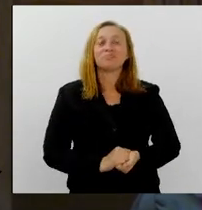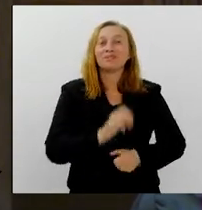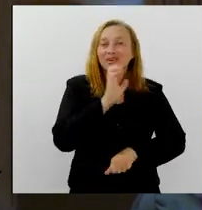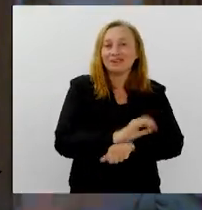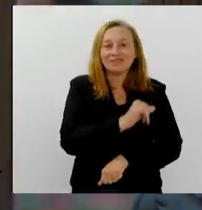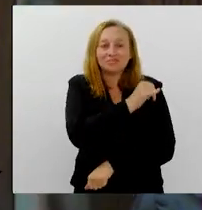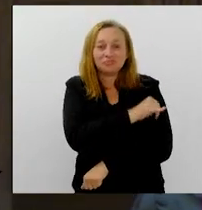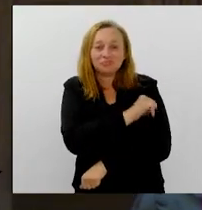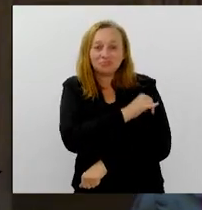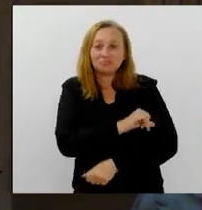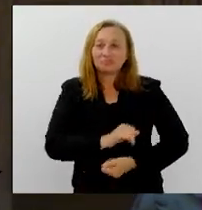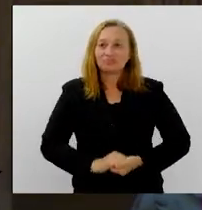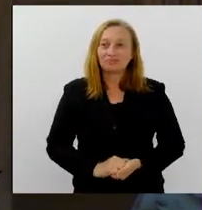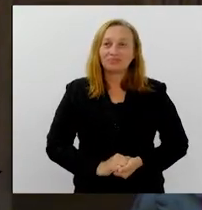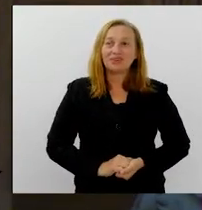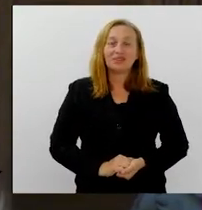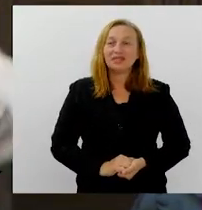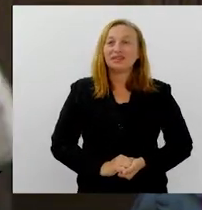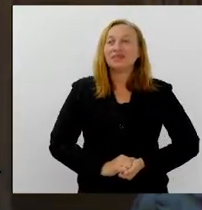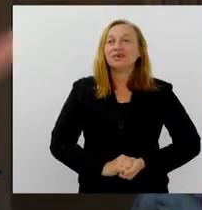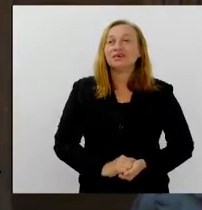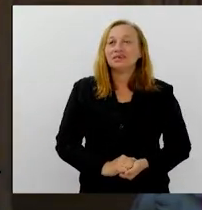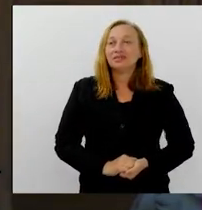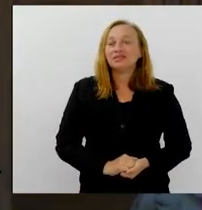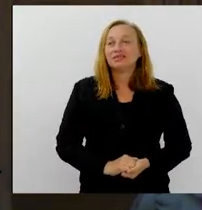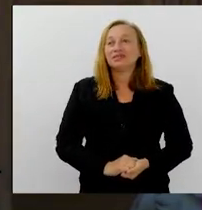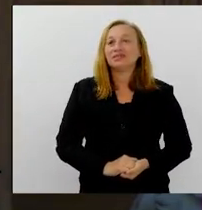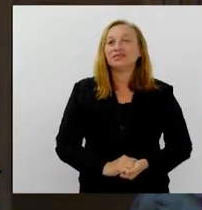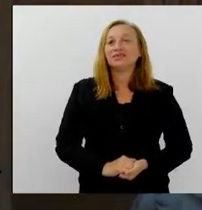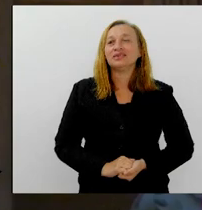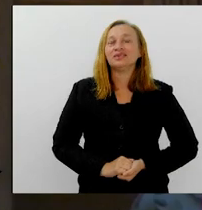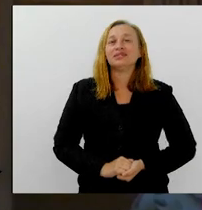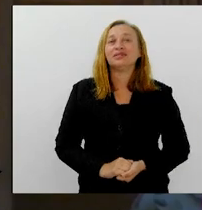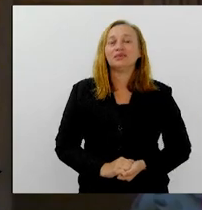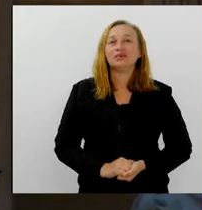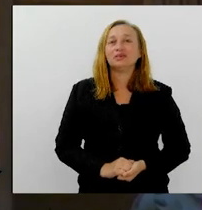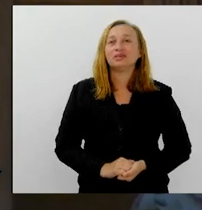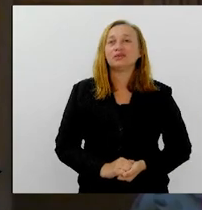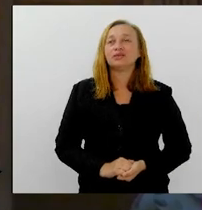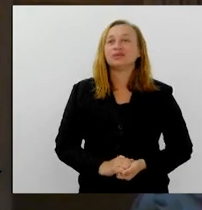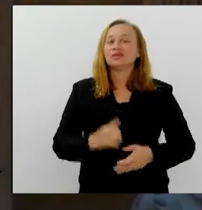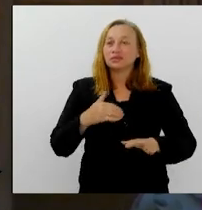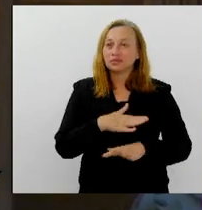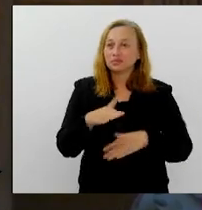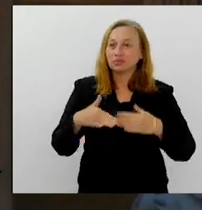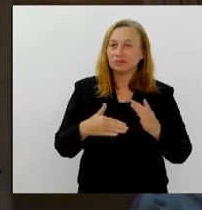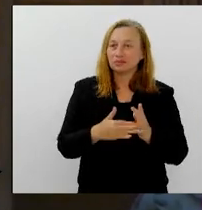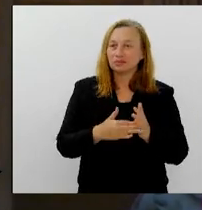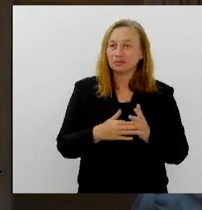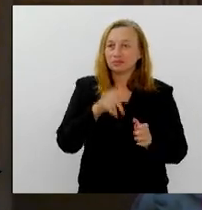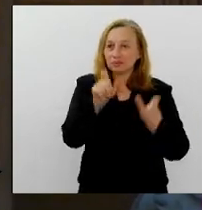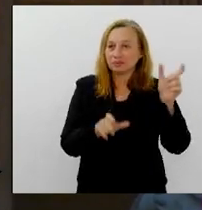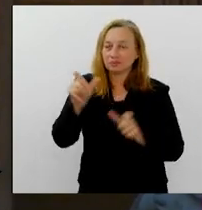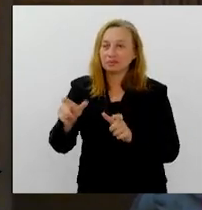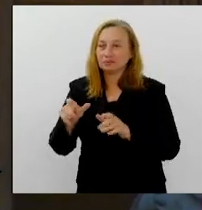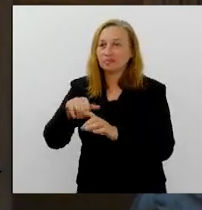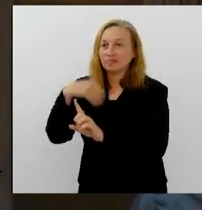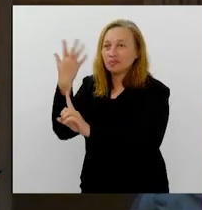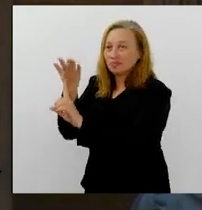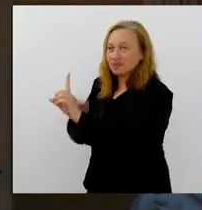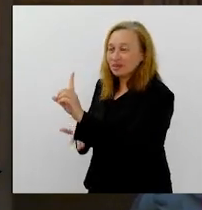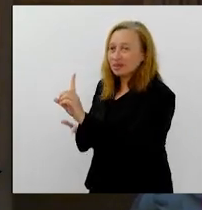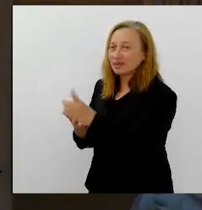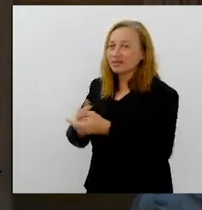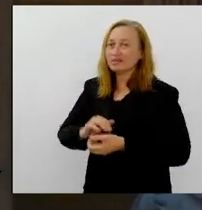de Janeiro, hoje os donos da casa, aqueles e aquelas que serão homenageados. Mas eu